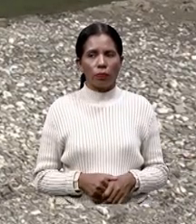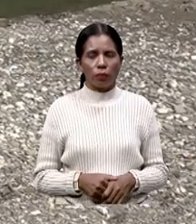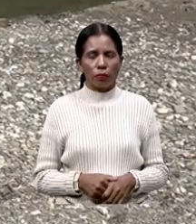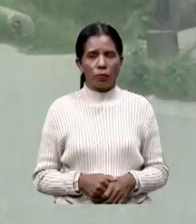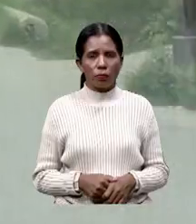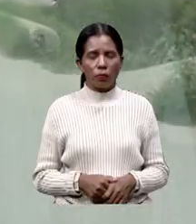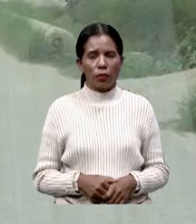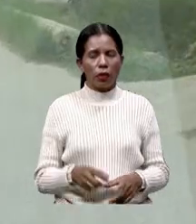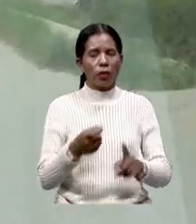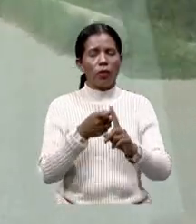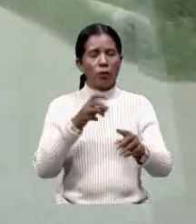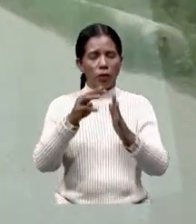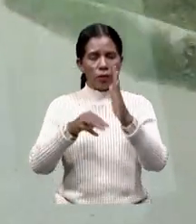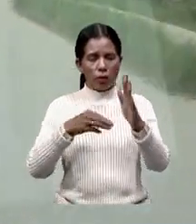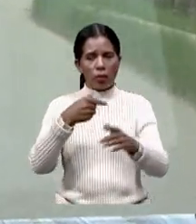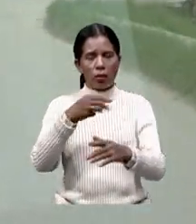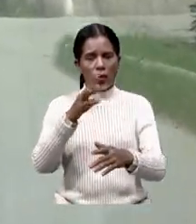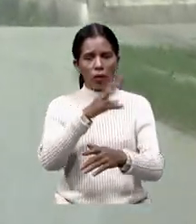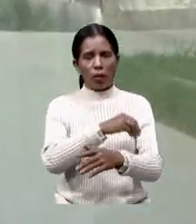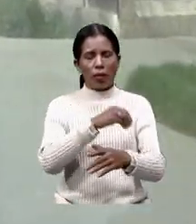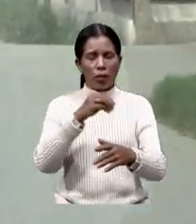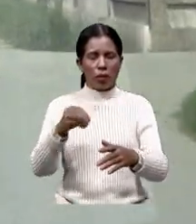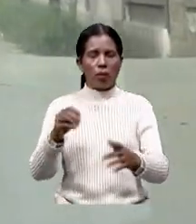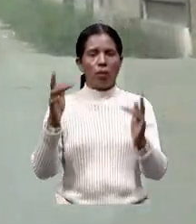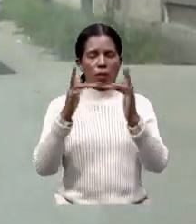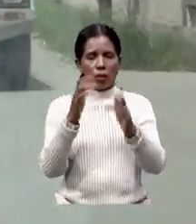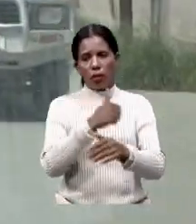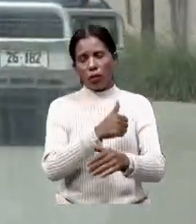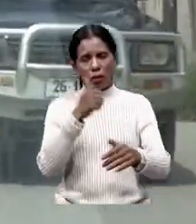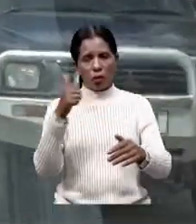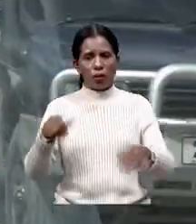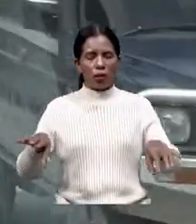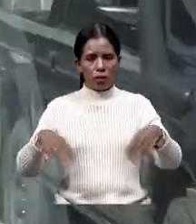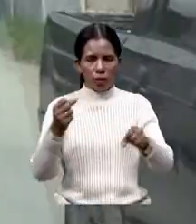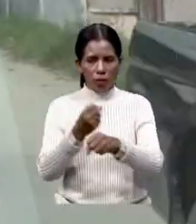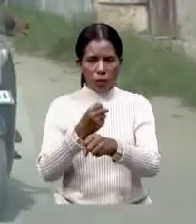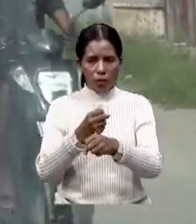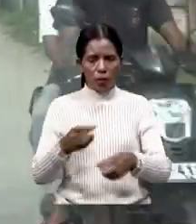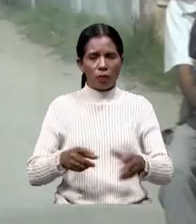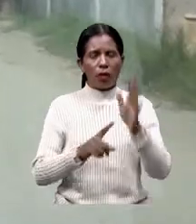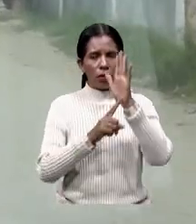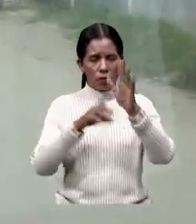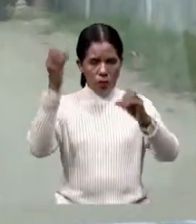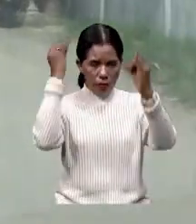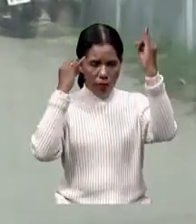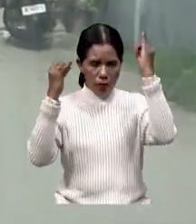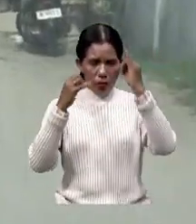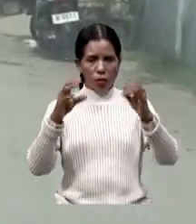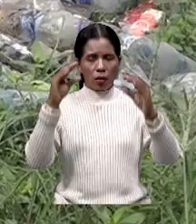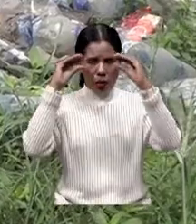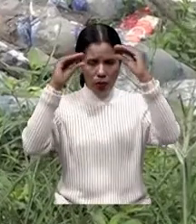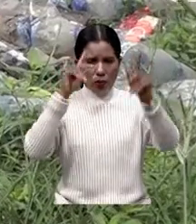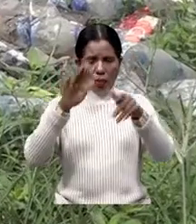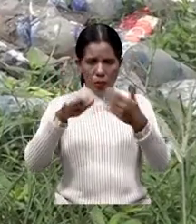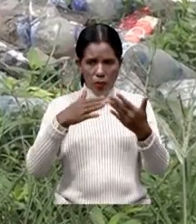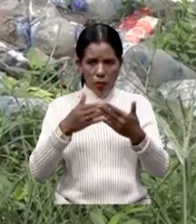Durante ne, o Cimedia Nacional imprime online sira no Seloctan, serviço macas ou de força a informação no Educa Cidadão Roto,